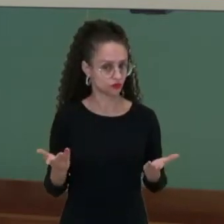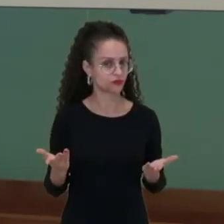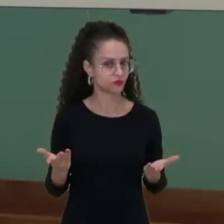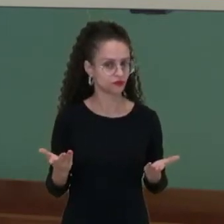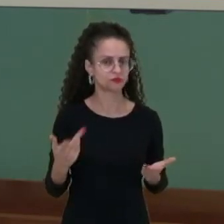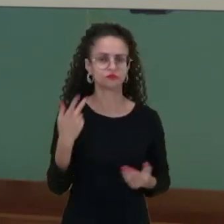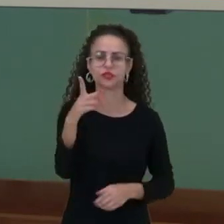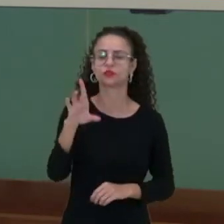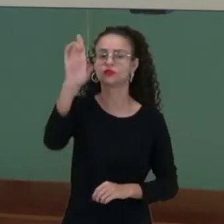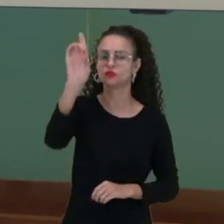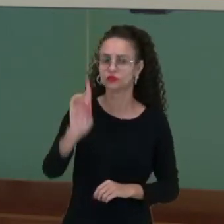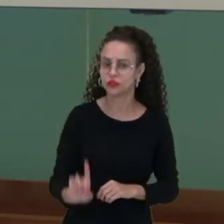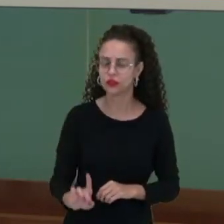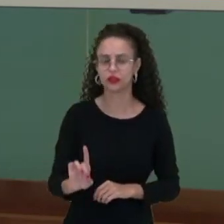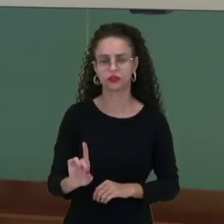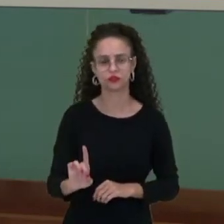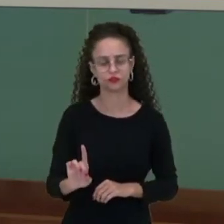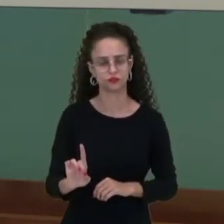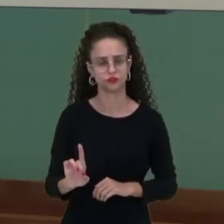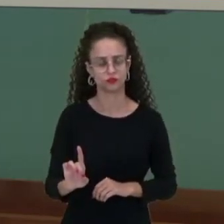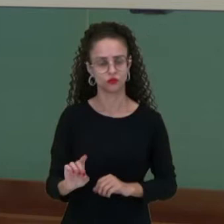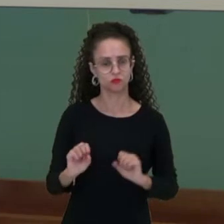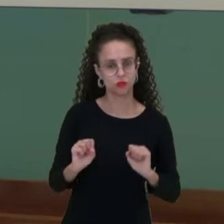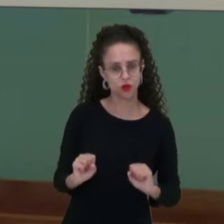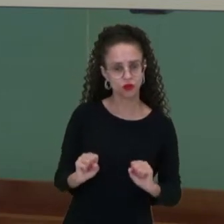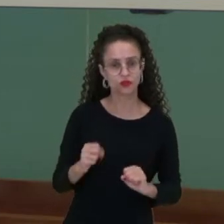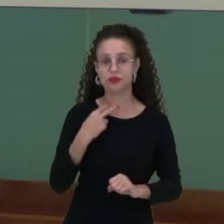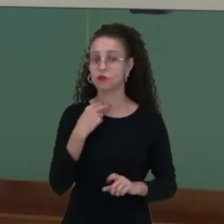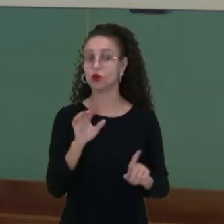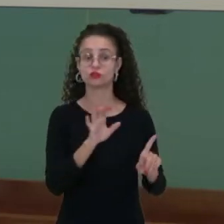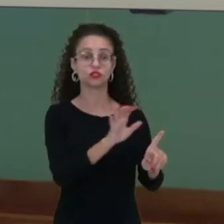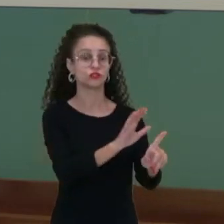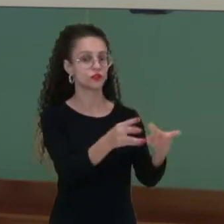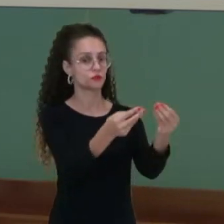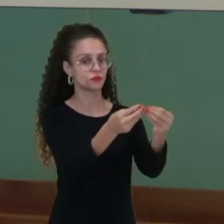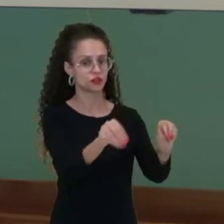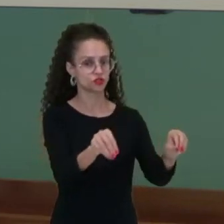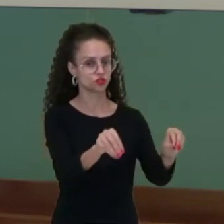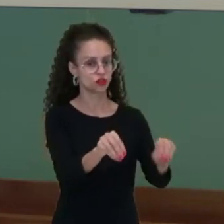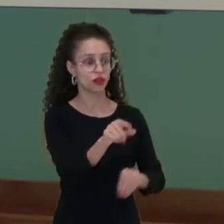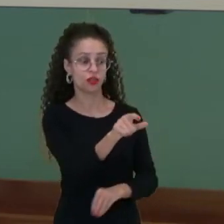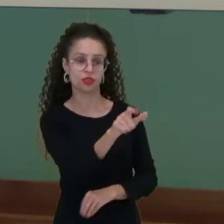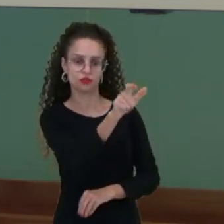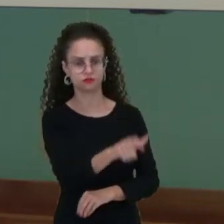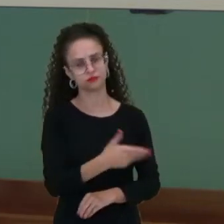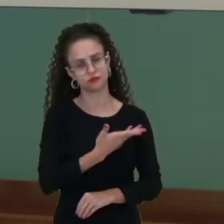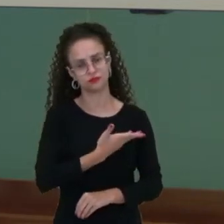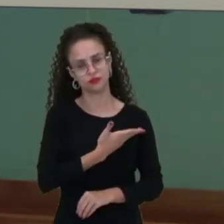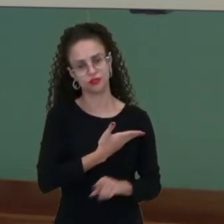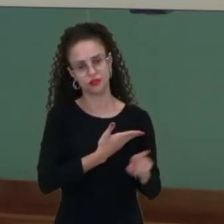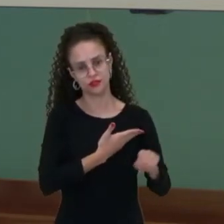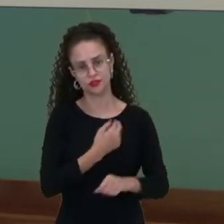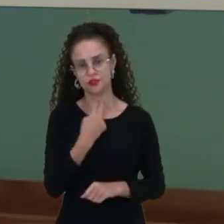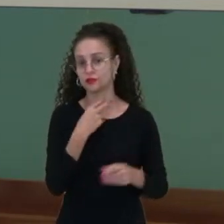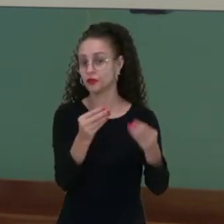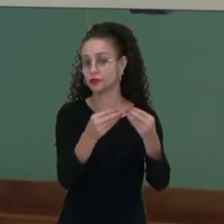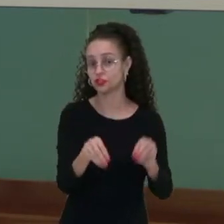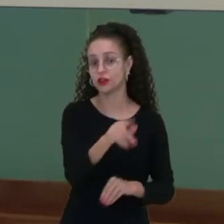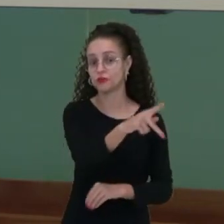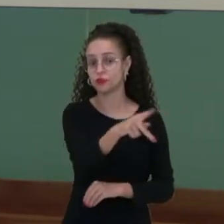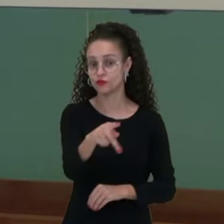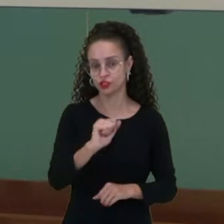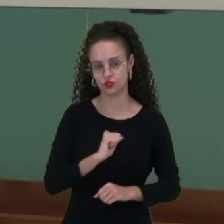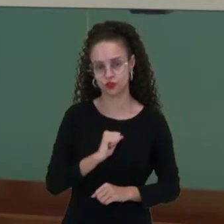os teus direitos, que não pode interferir e prejudicar o coleguinha do lado, o professor,